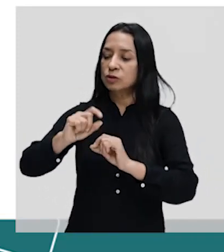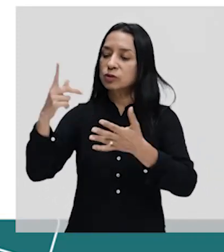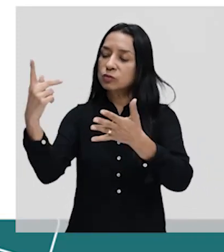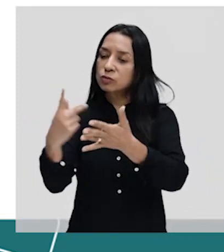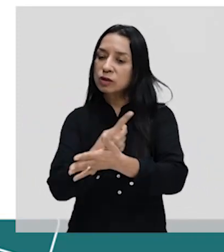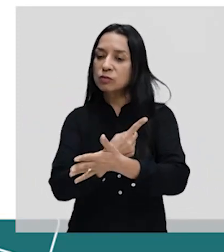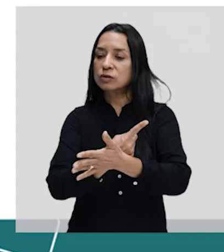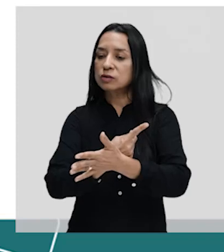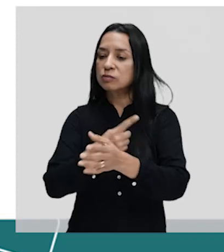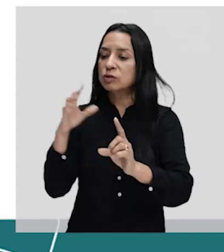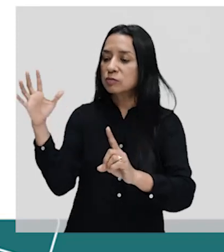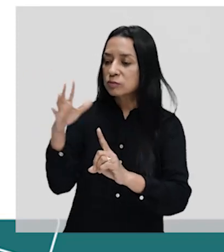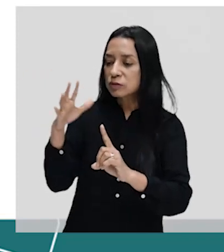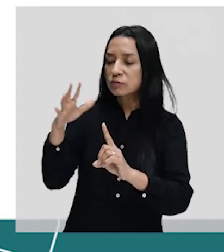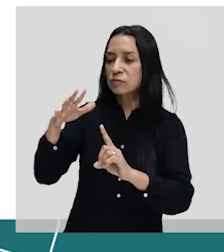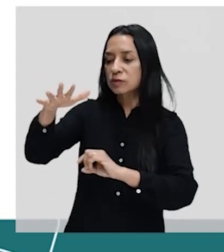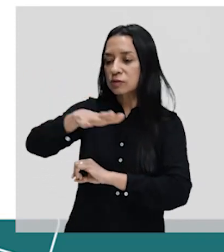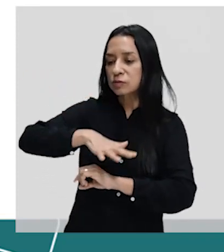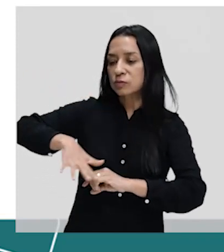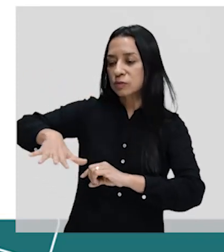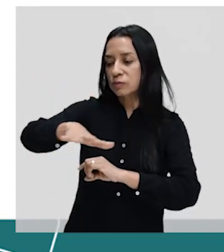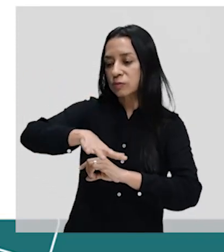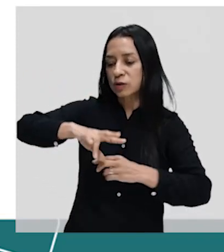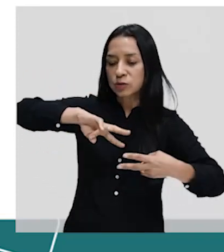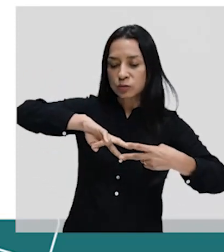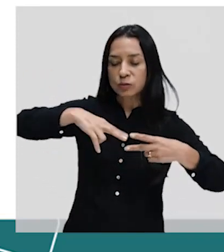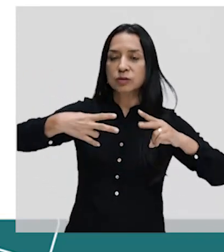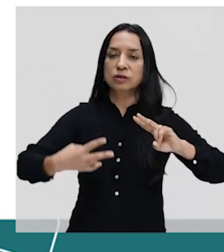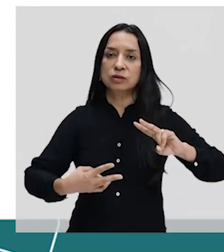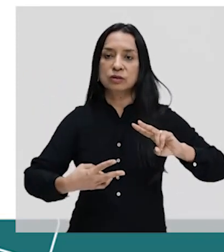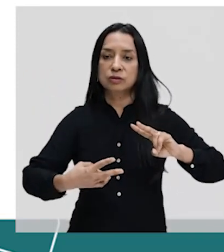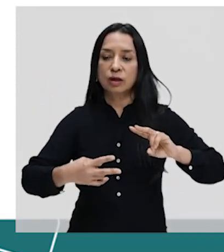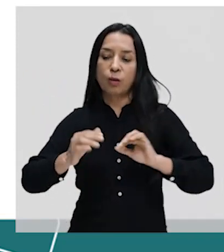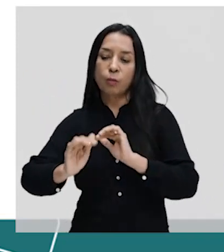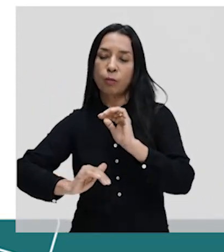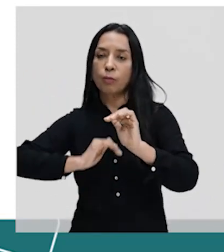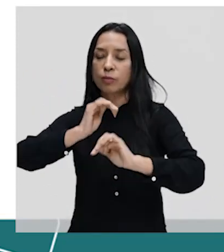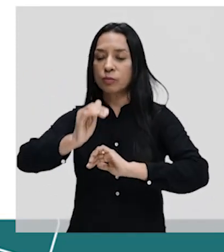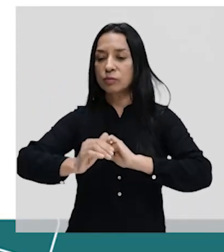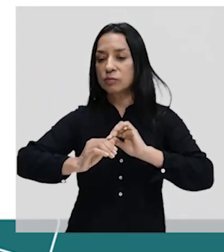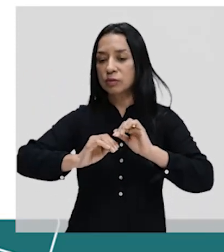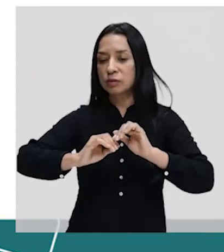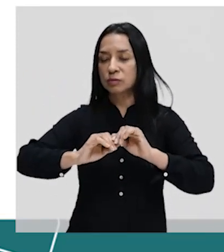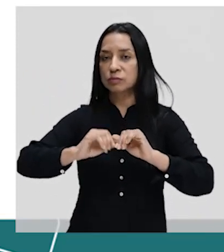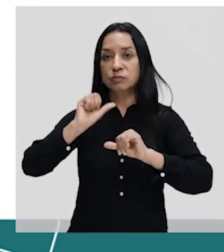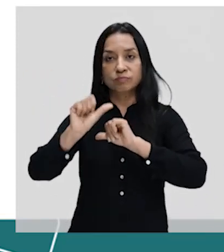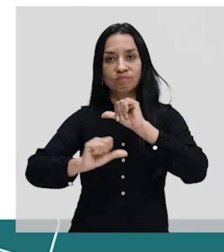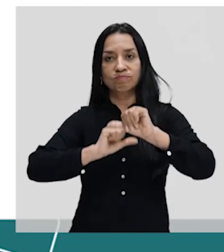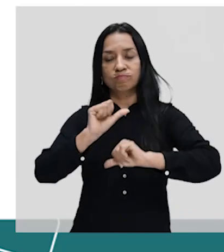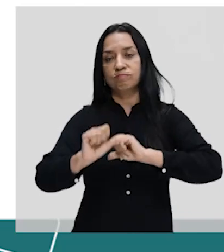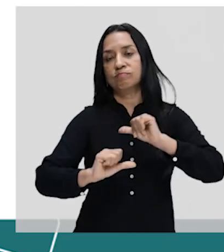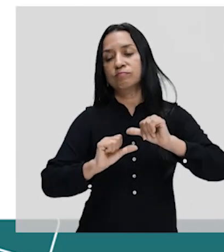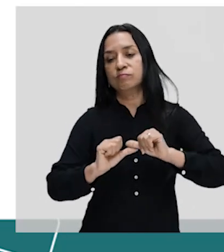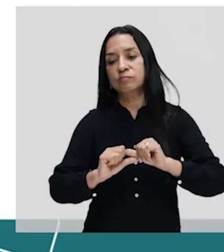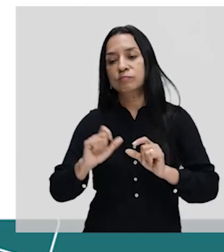ambiente sobre o material genético, tá? Que é o processo de mutação. Mutação quer dizer mudança. E